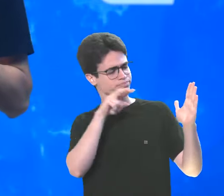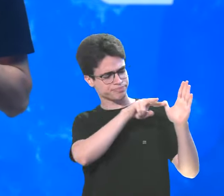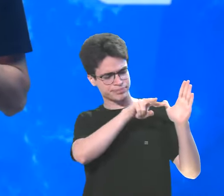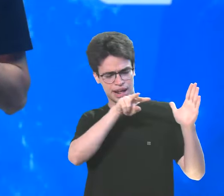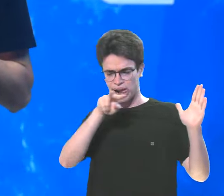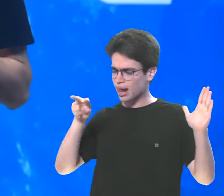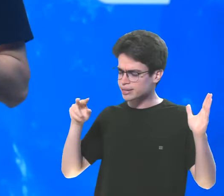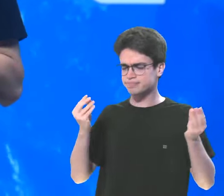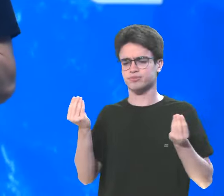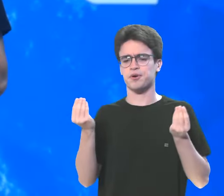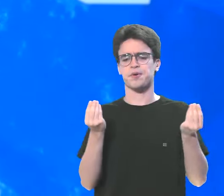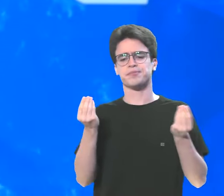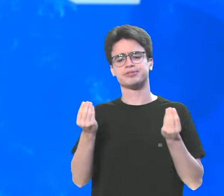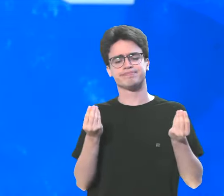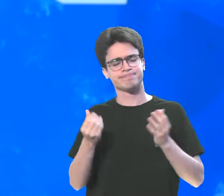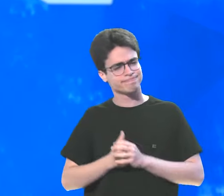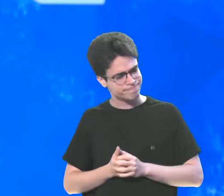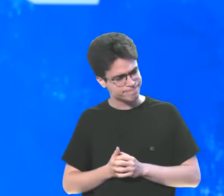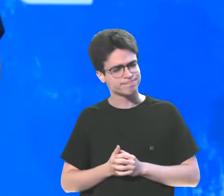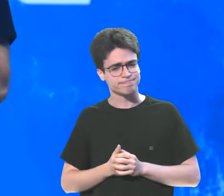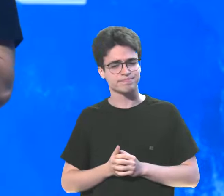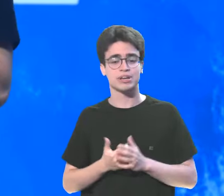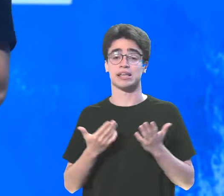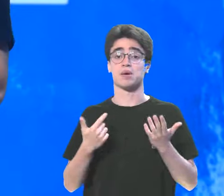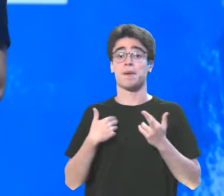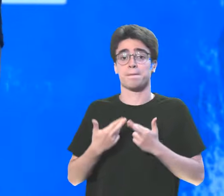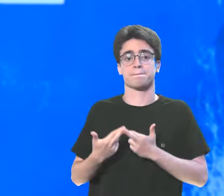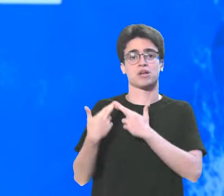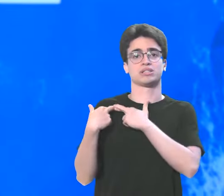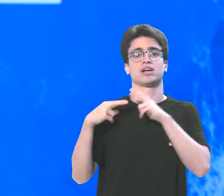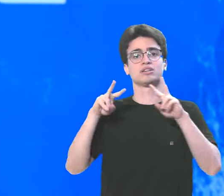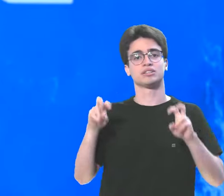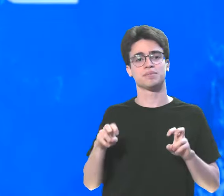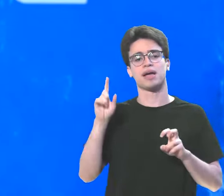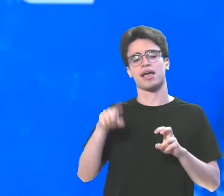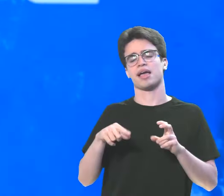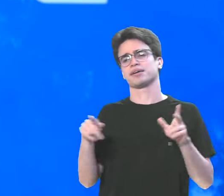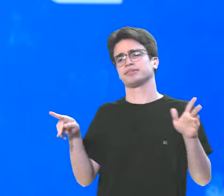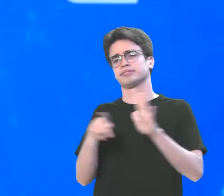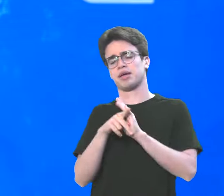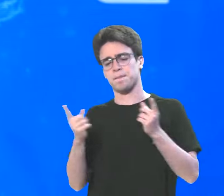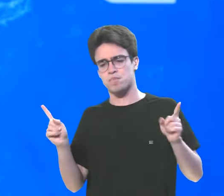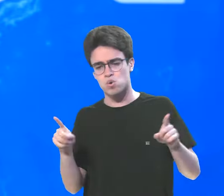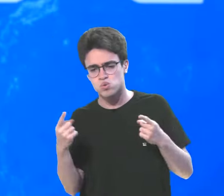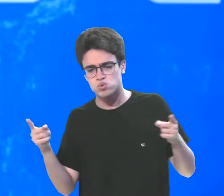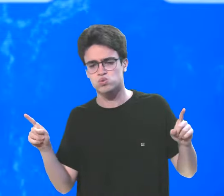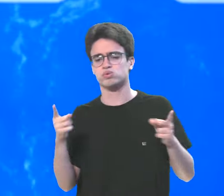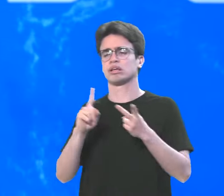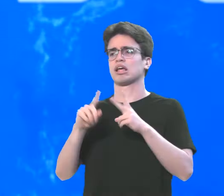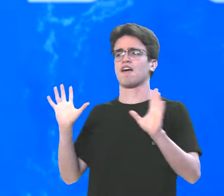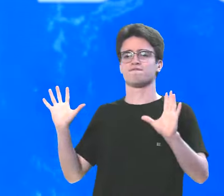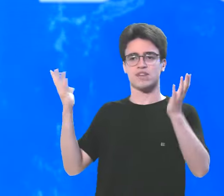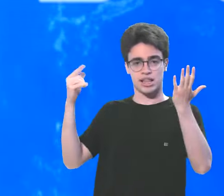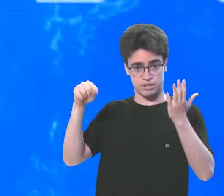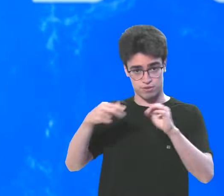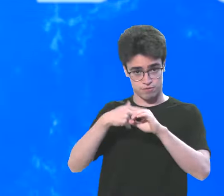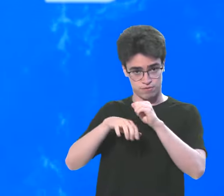ministerial e eu cuido da parte de produção musical do dos eventos aqui do